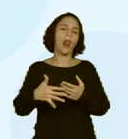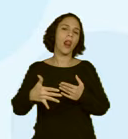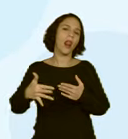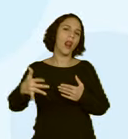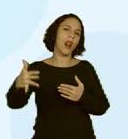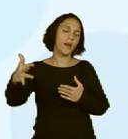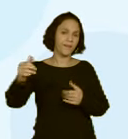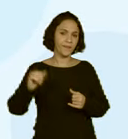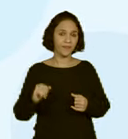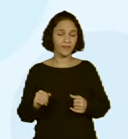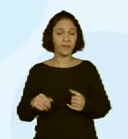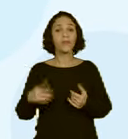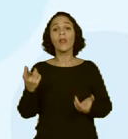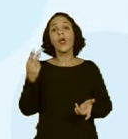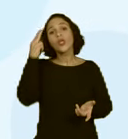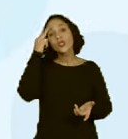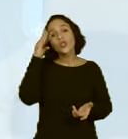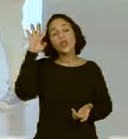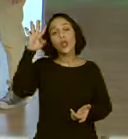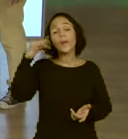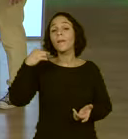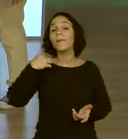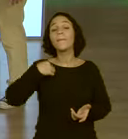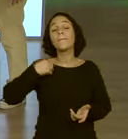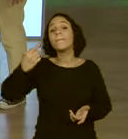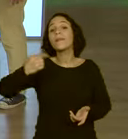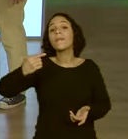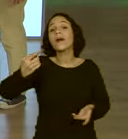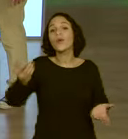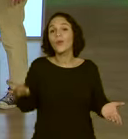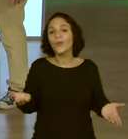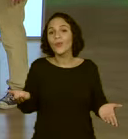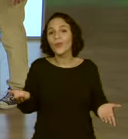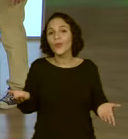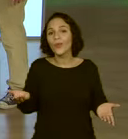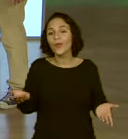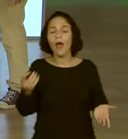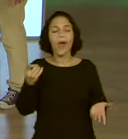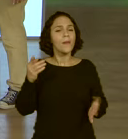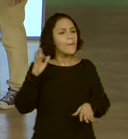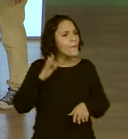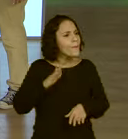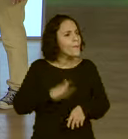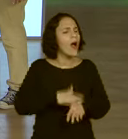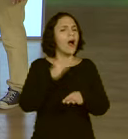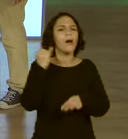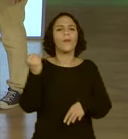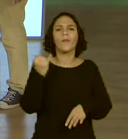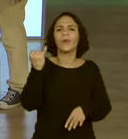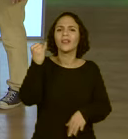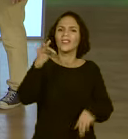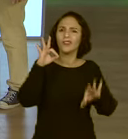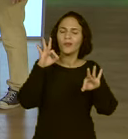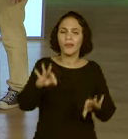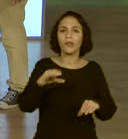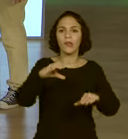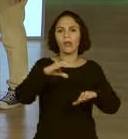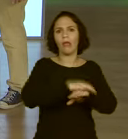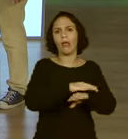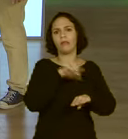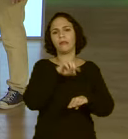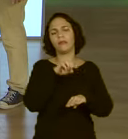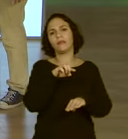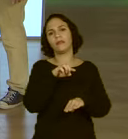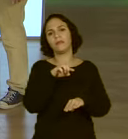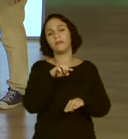Qual que eu vou realizar primeiro? Né? Então, primeiro, mais importante, eu preciso realmente desse tênis. Você